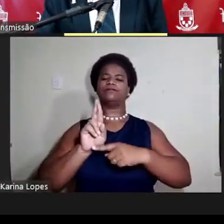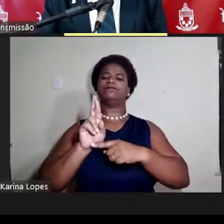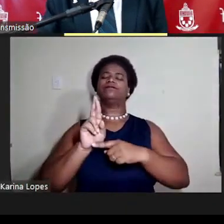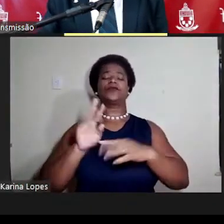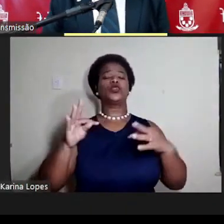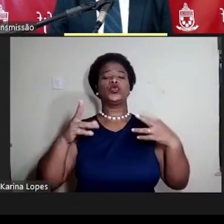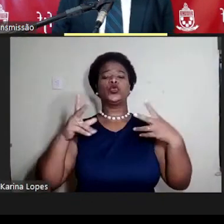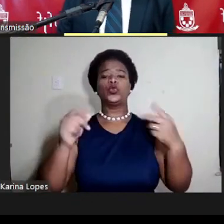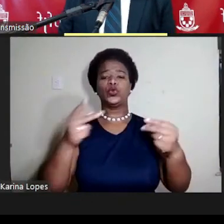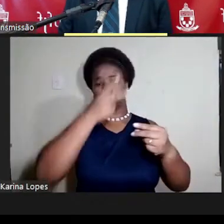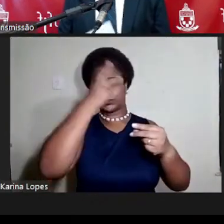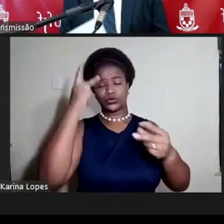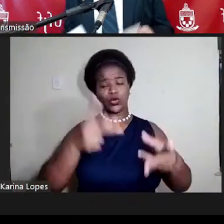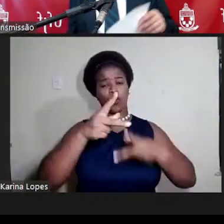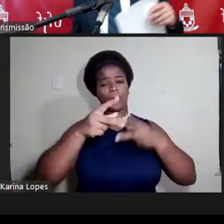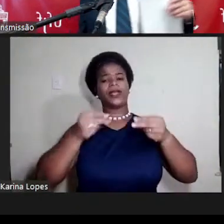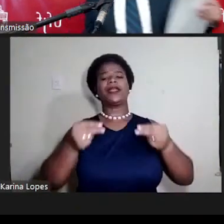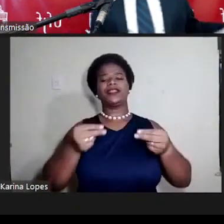nesta noite.